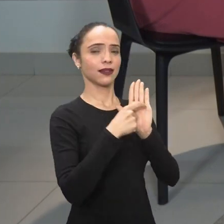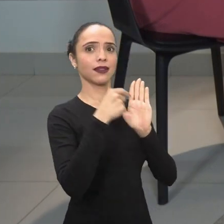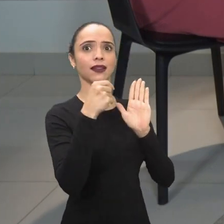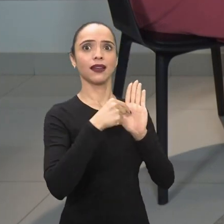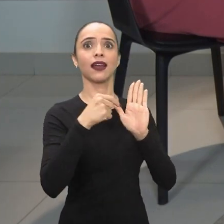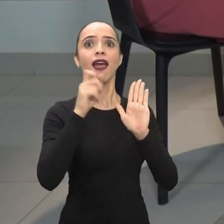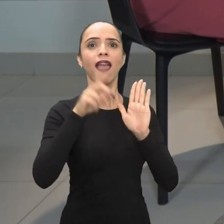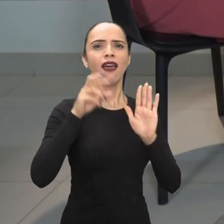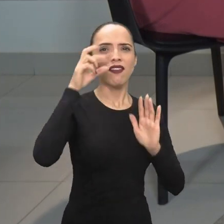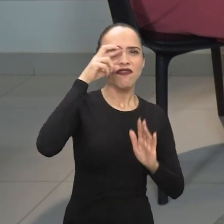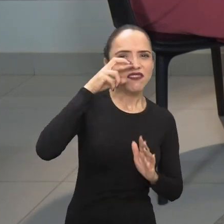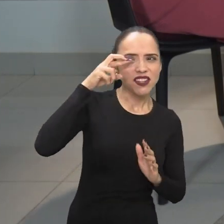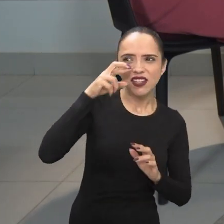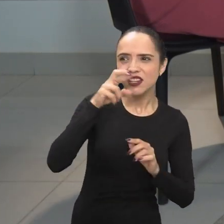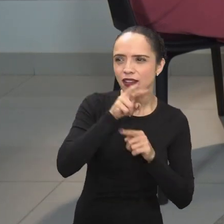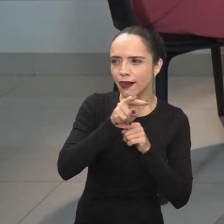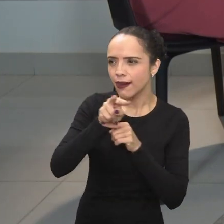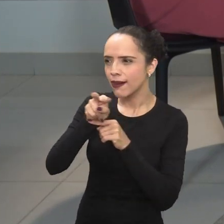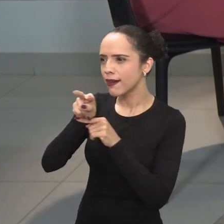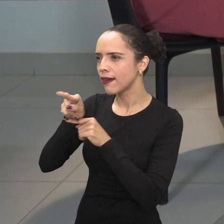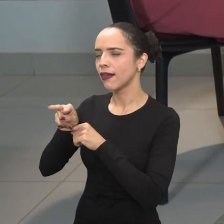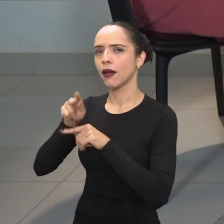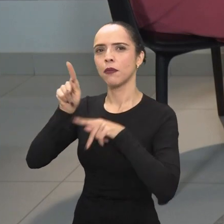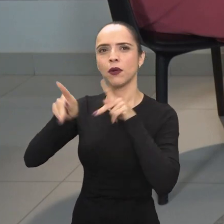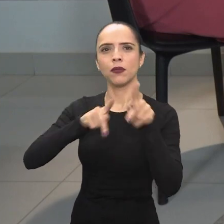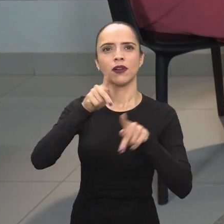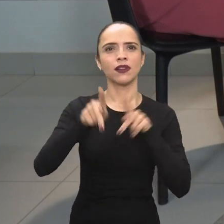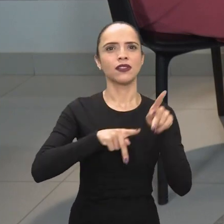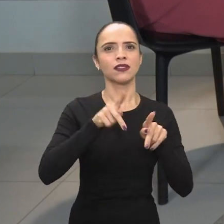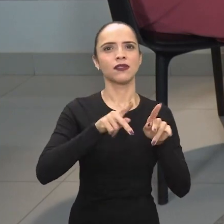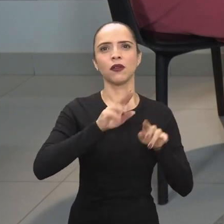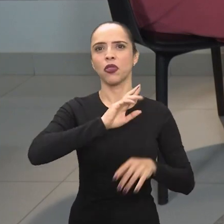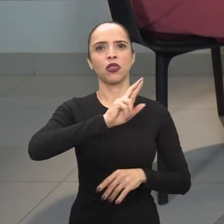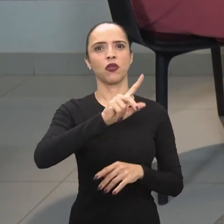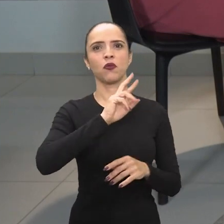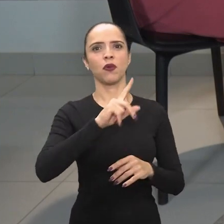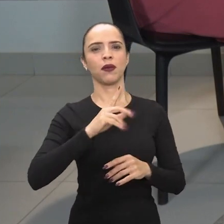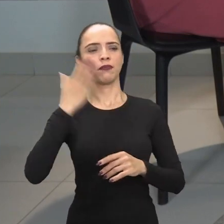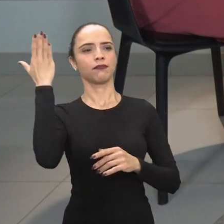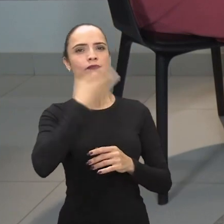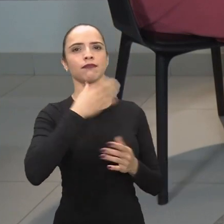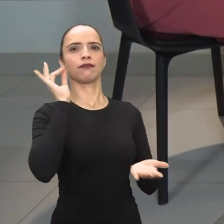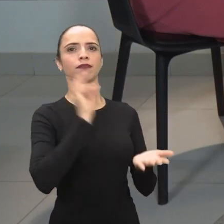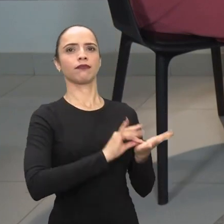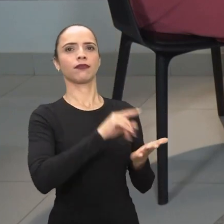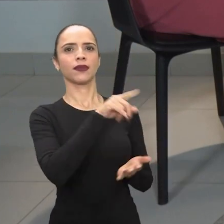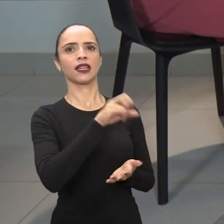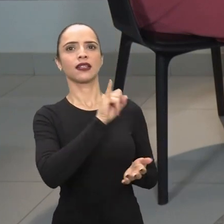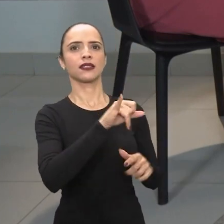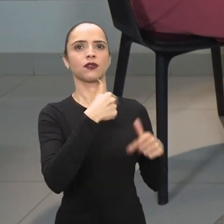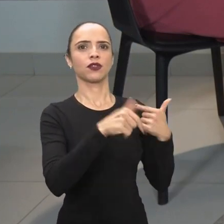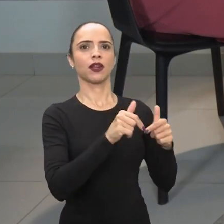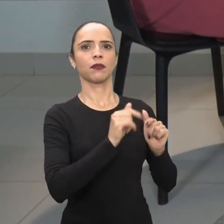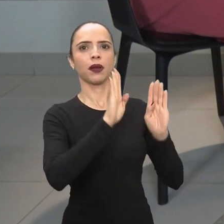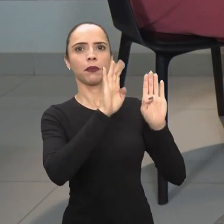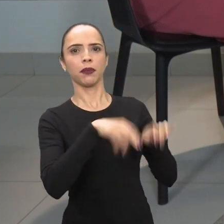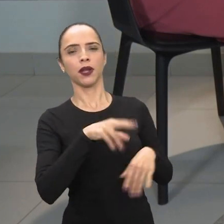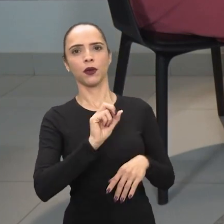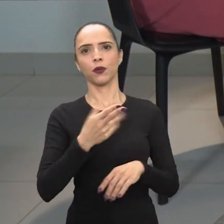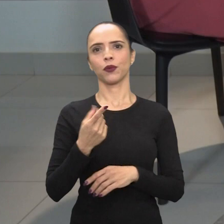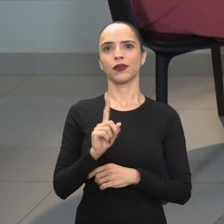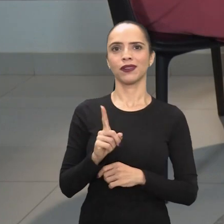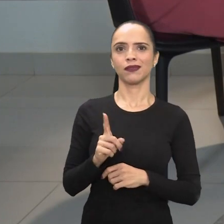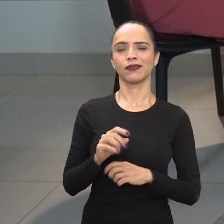inteligência para vigiar a população né e não para prestar contas então eles destacaria esse elemento